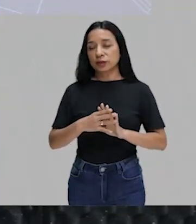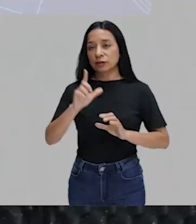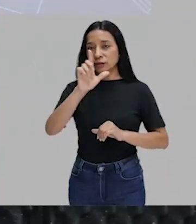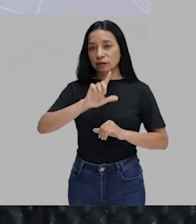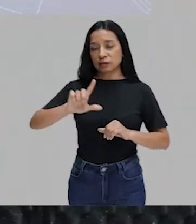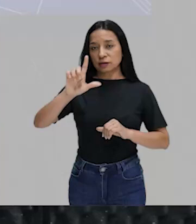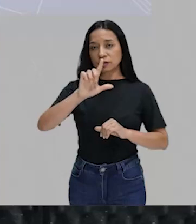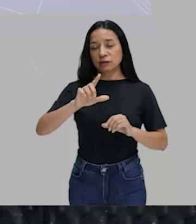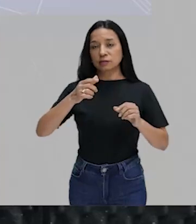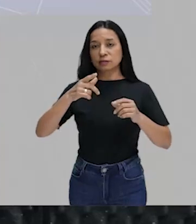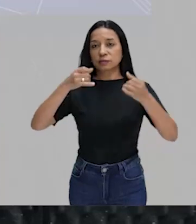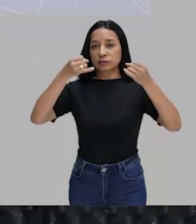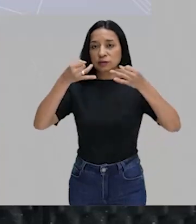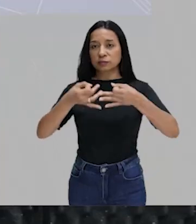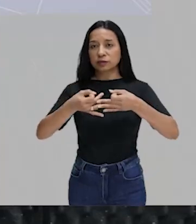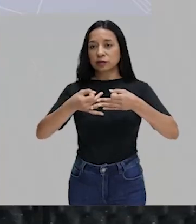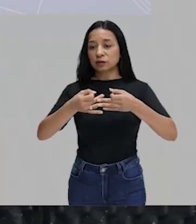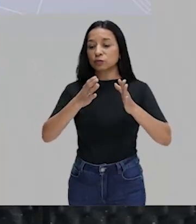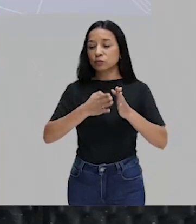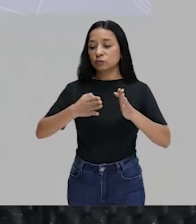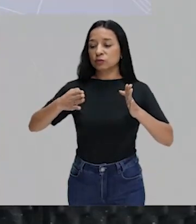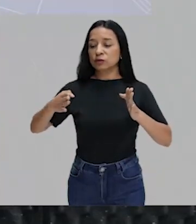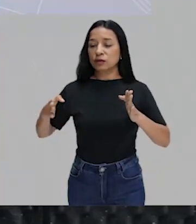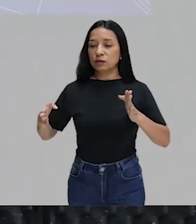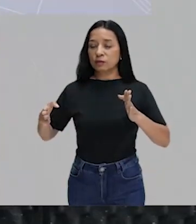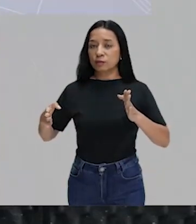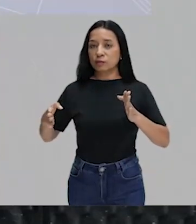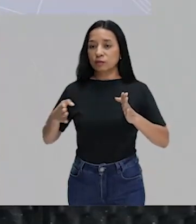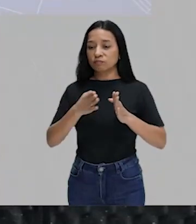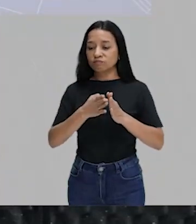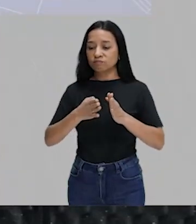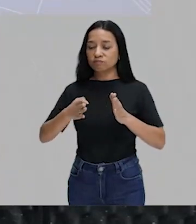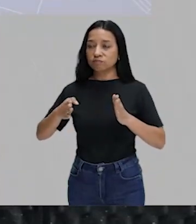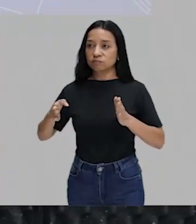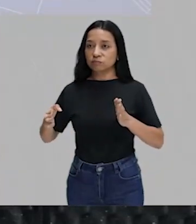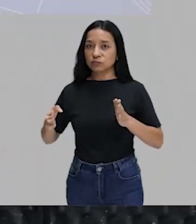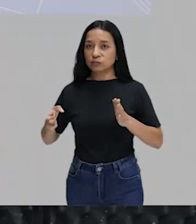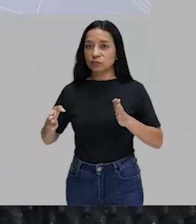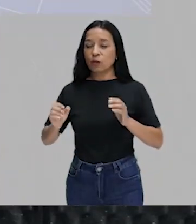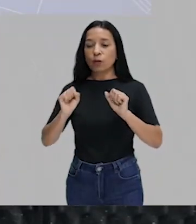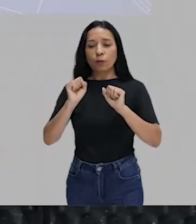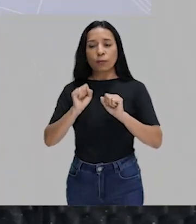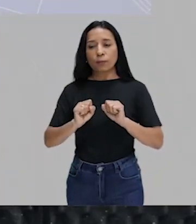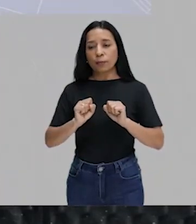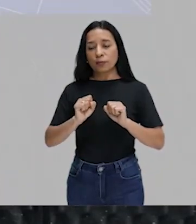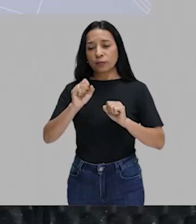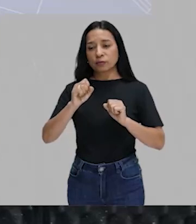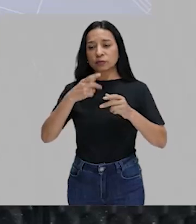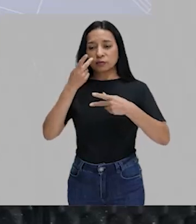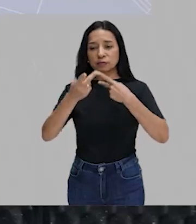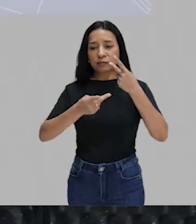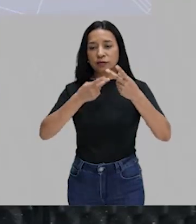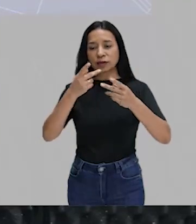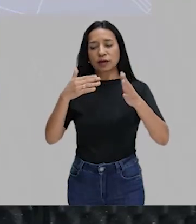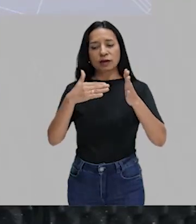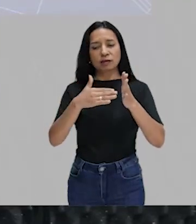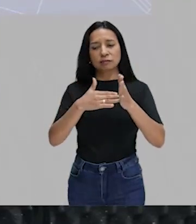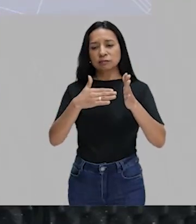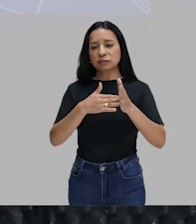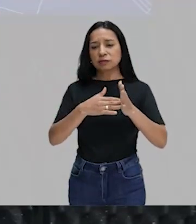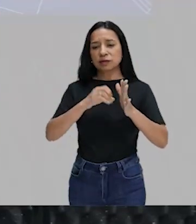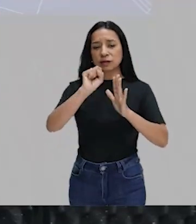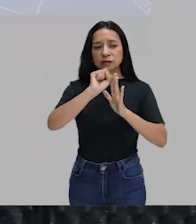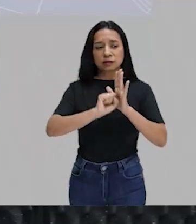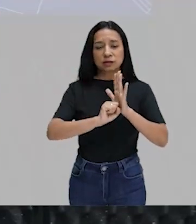nós estamos falando de épocas. Como eu disse, pode ser falar até de séculos. Porque